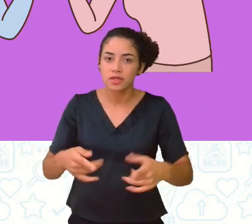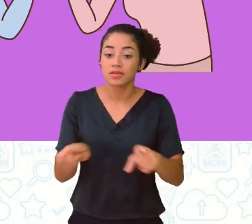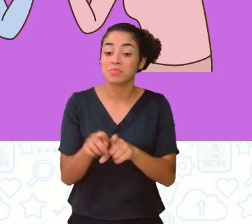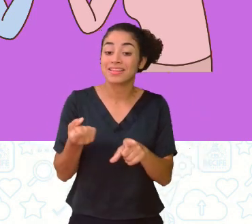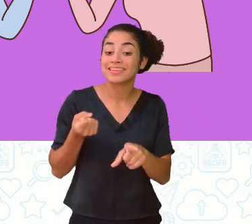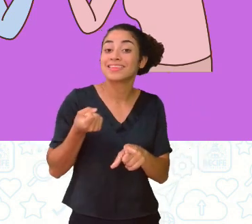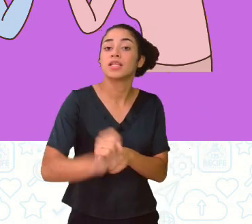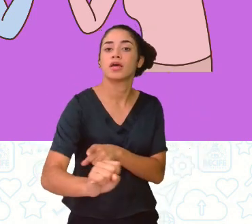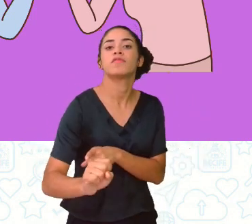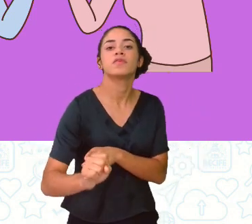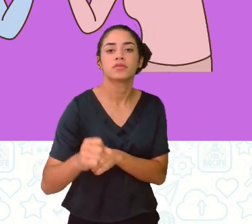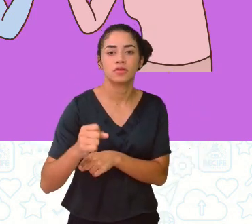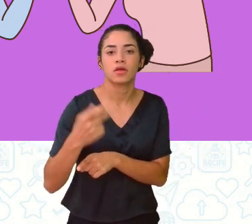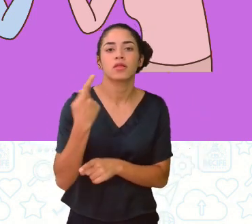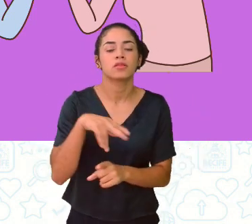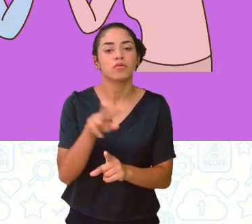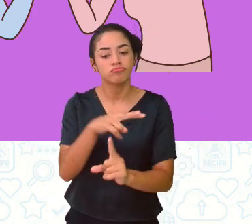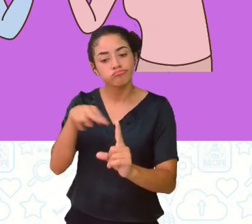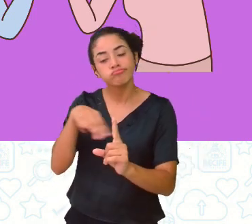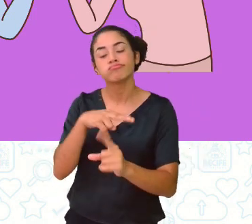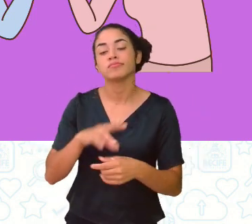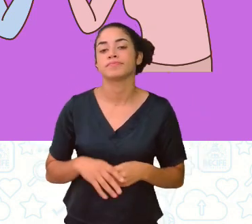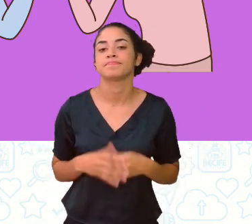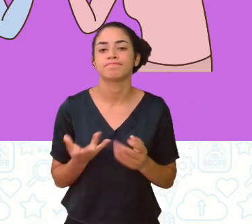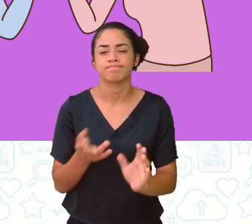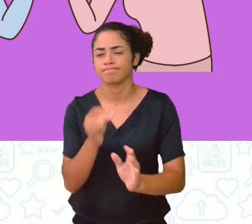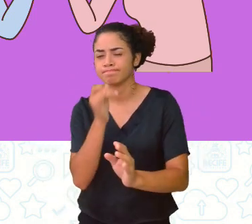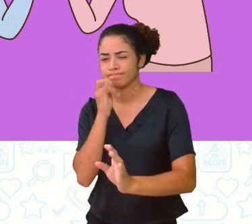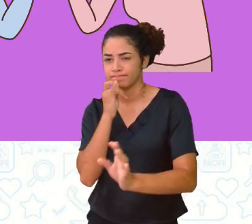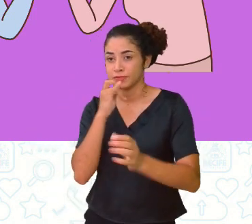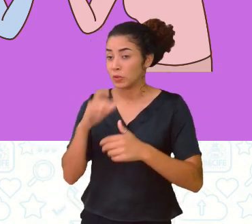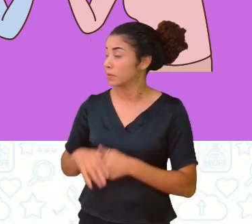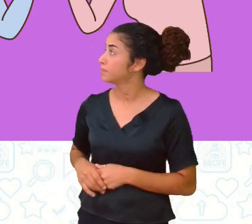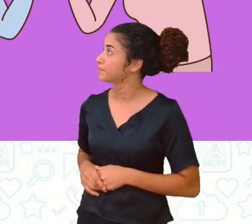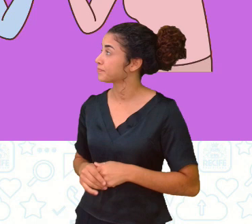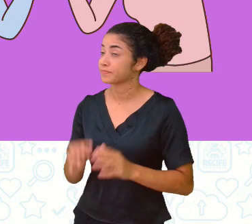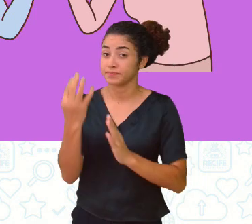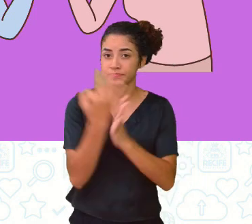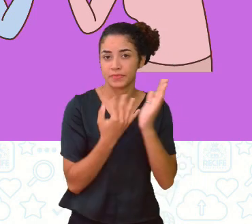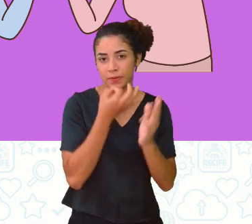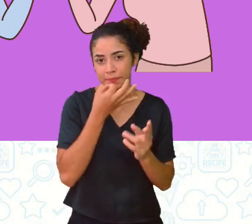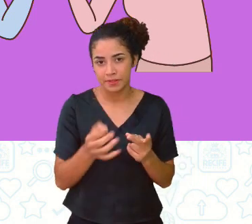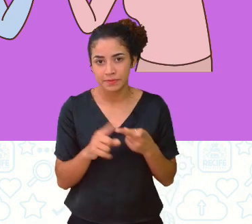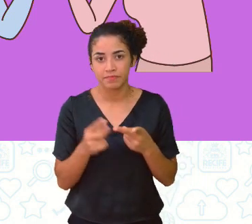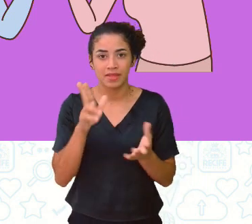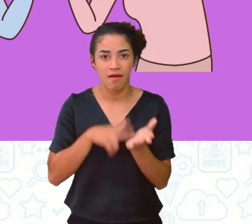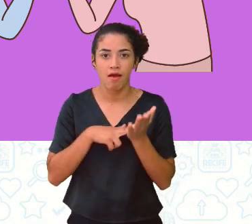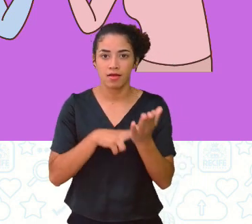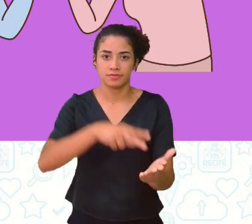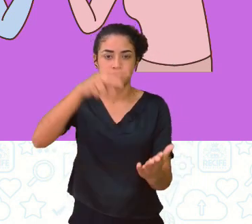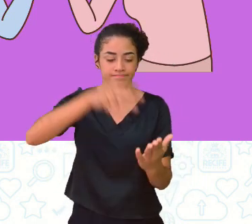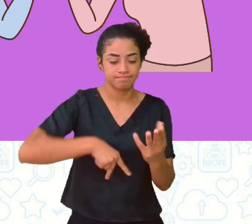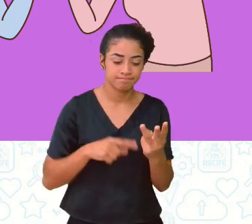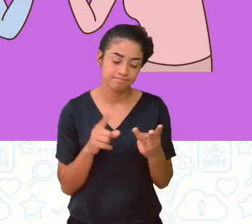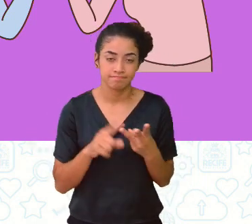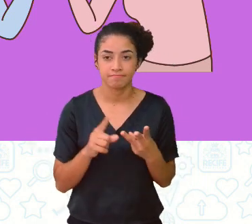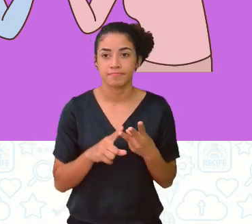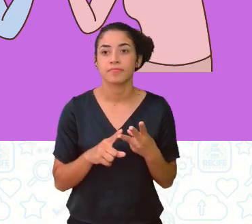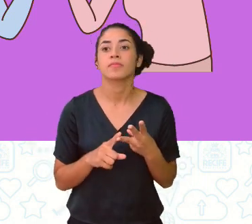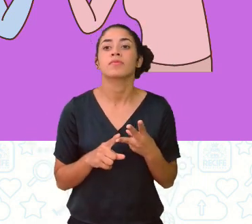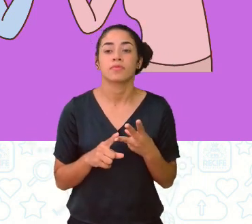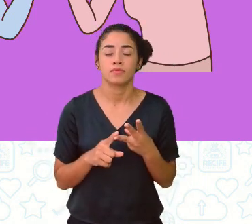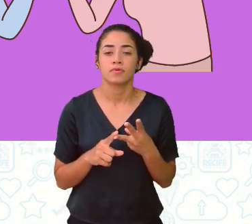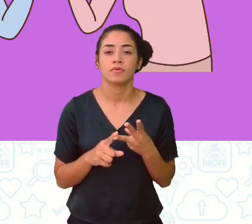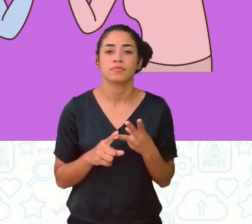esse seu posicionamento. Então, como exemplo, eu trouxe aqui texto de opinião, carta ao leitor,